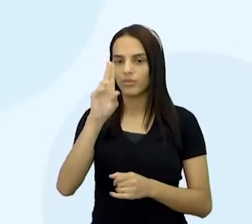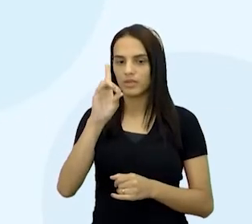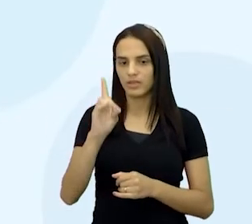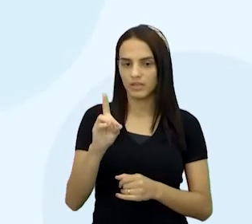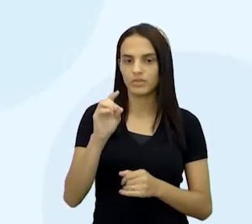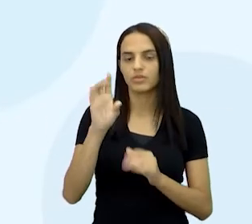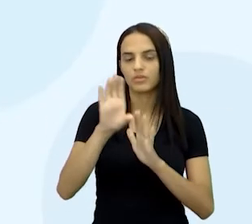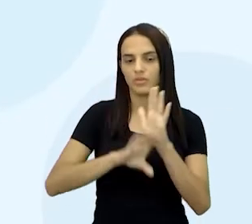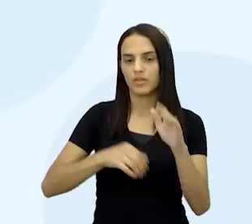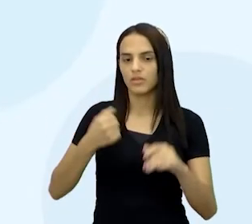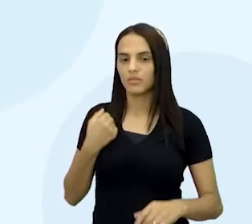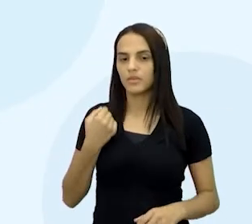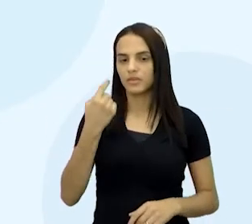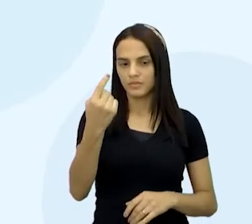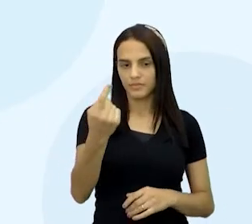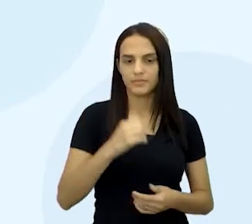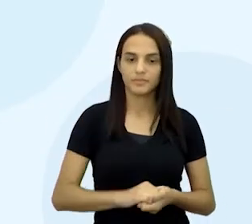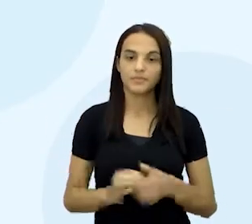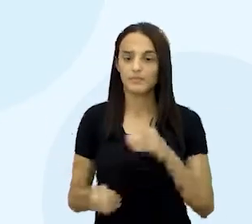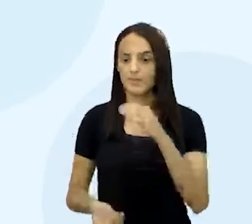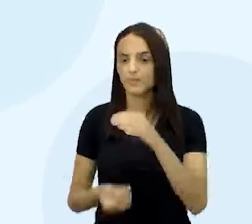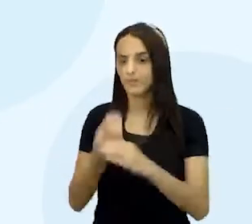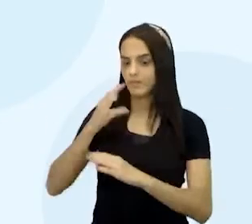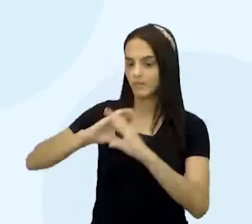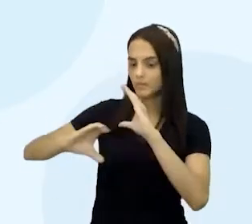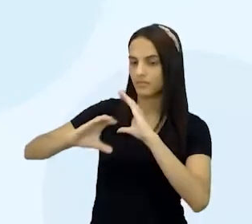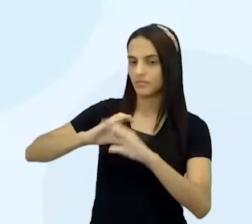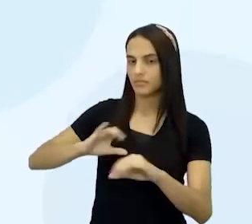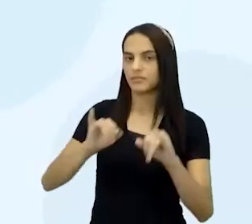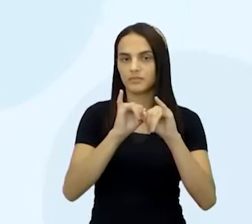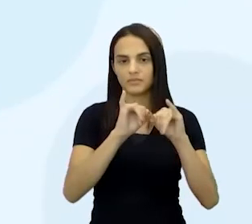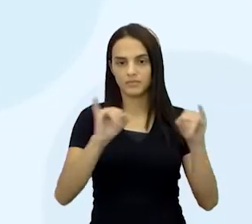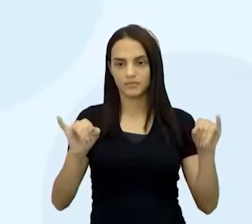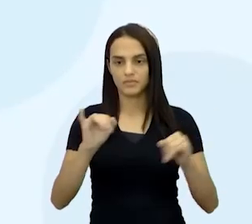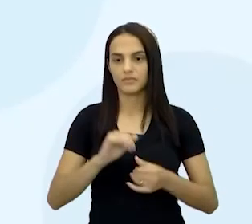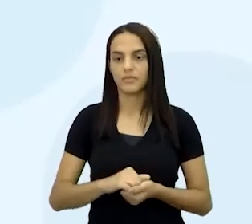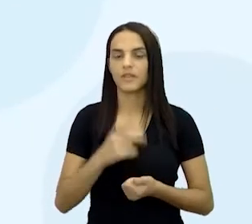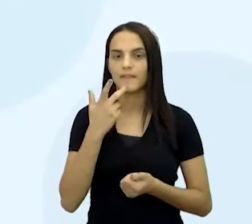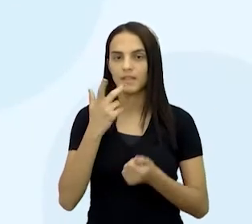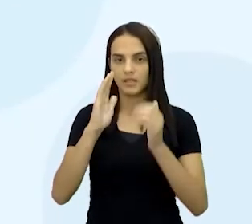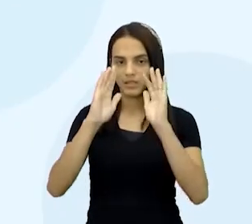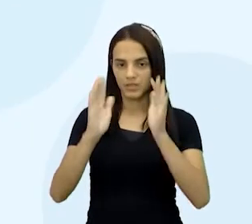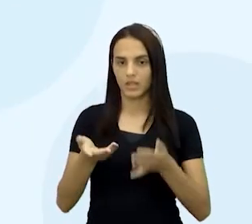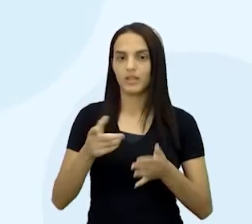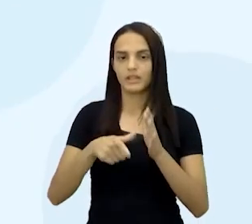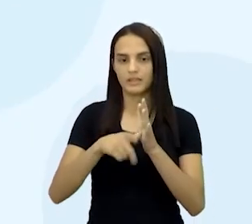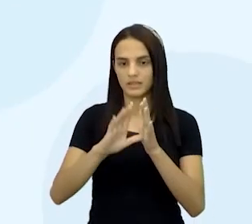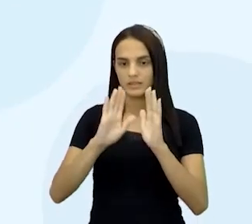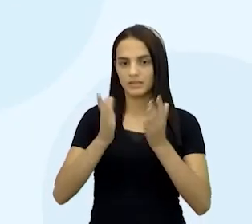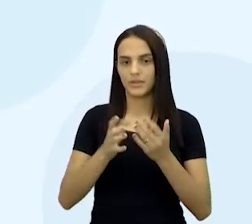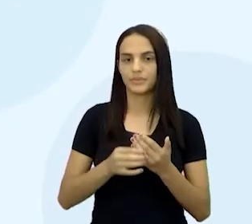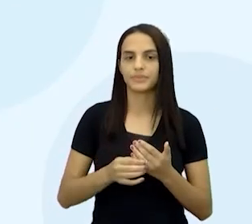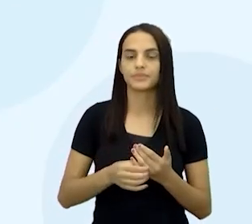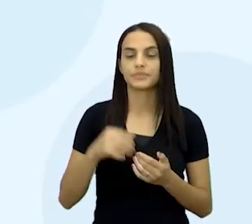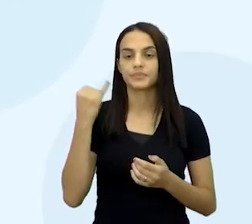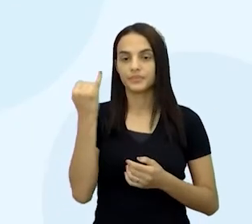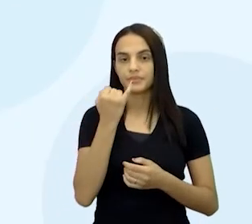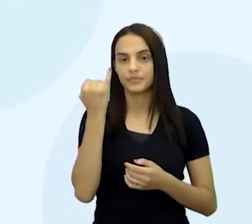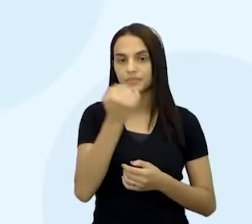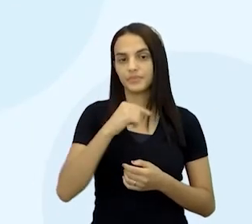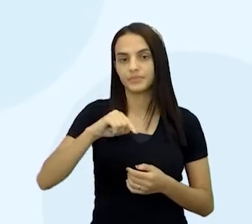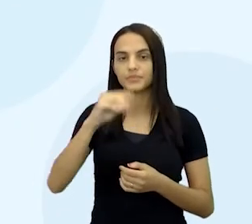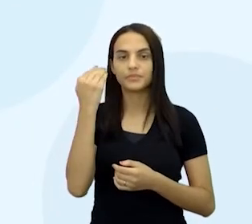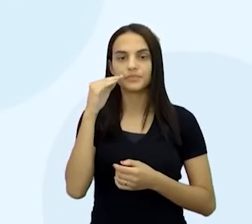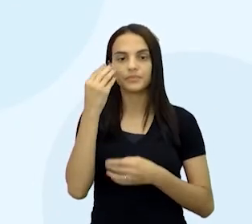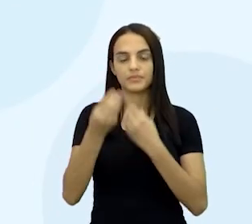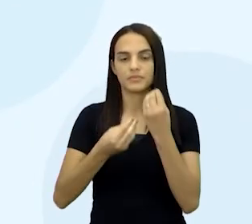curricular, né, com um componente criação e comunicação publicitária, como eu disse para vocês anteriormente, tá? É importante a gente entender